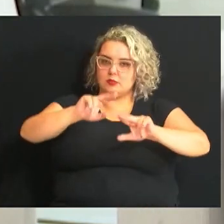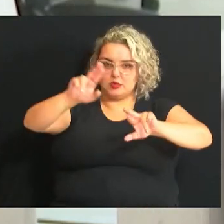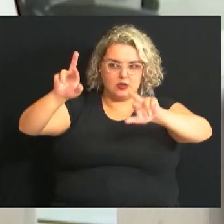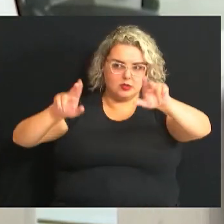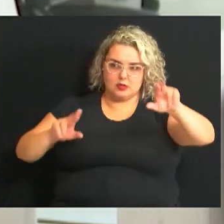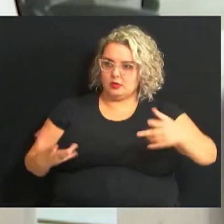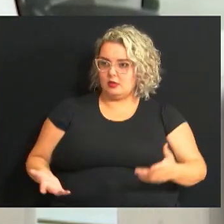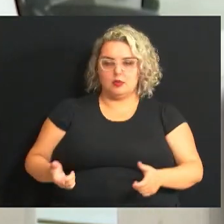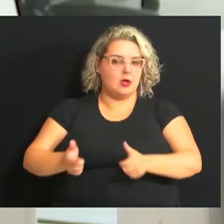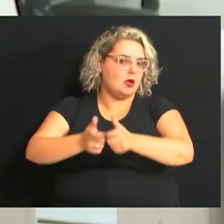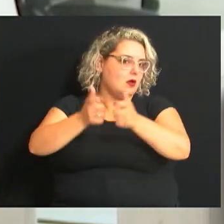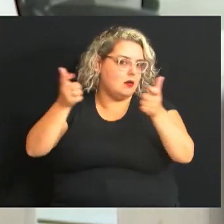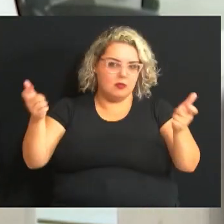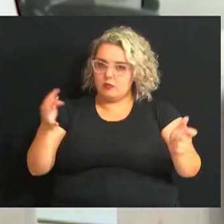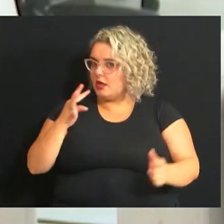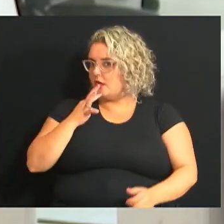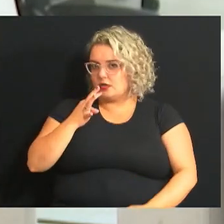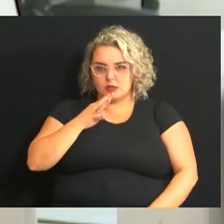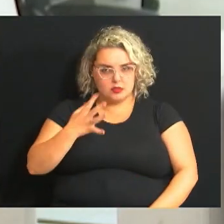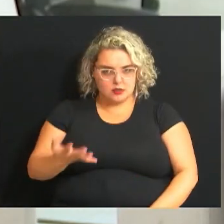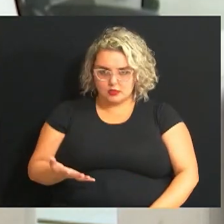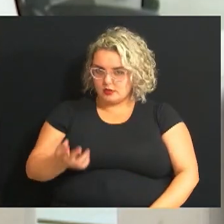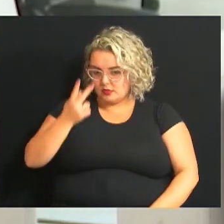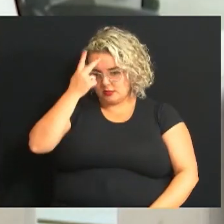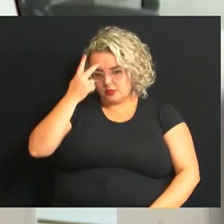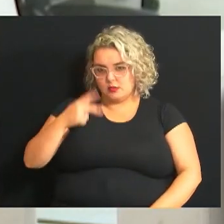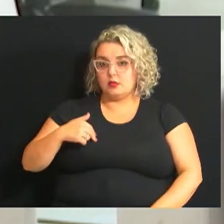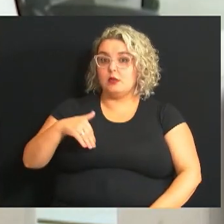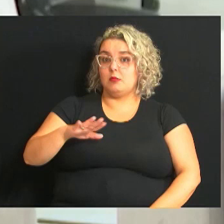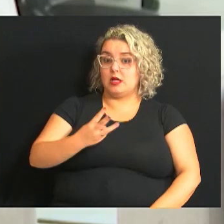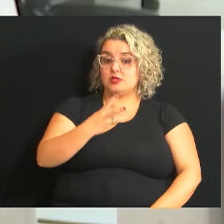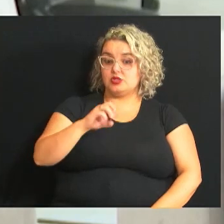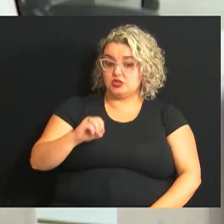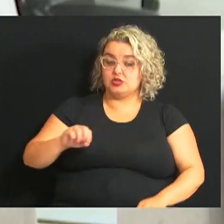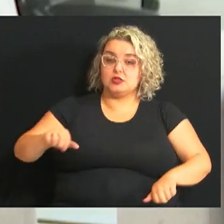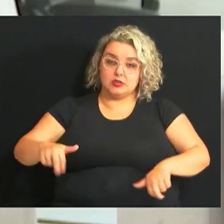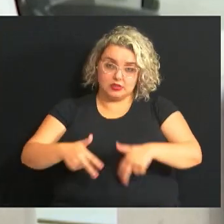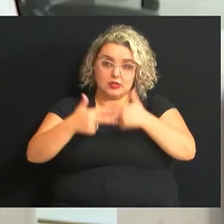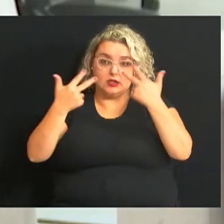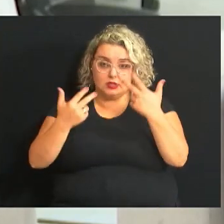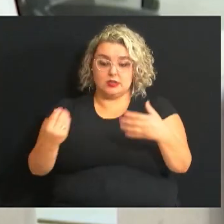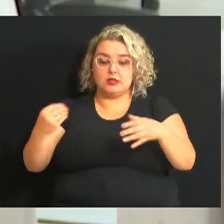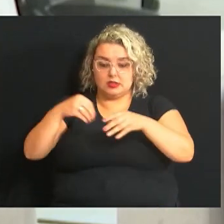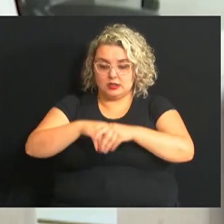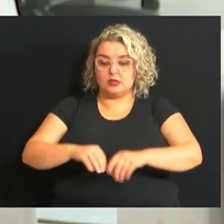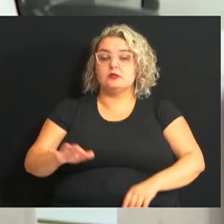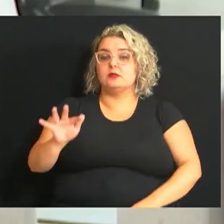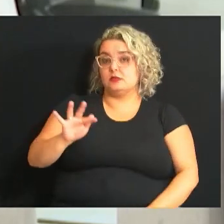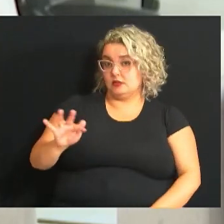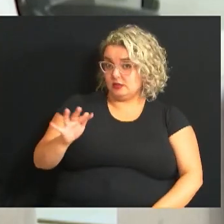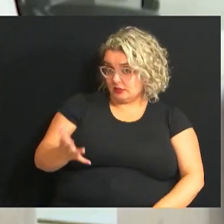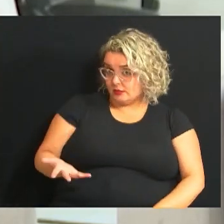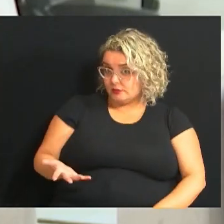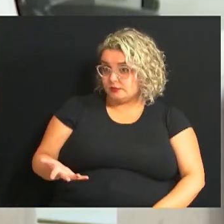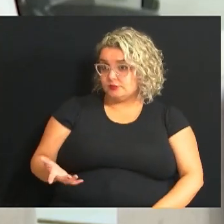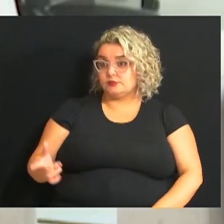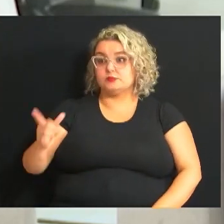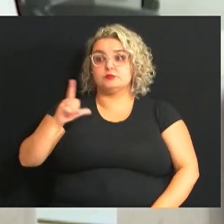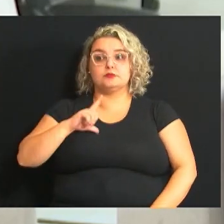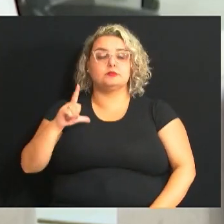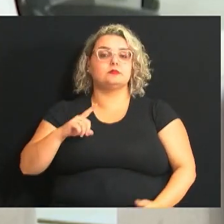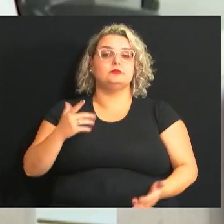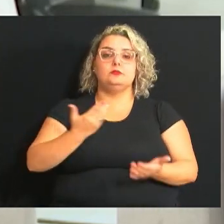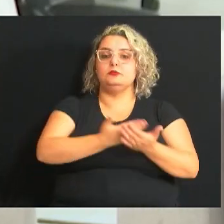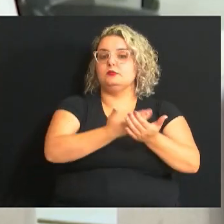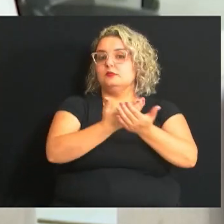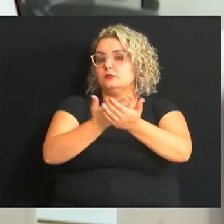maioria não se conhece, né? São mais de 30 etnias existentes aqui na universidade, e aí é ter aulas, né,